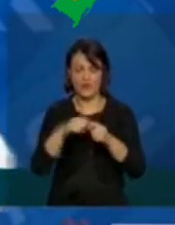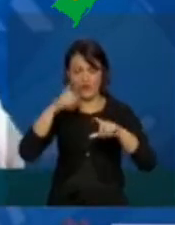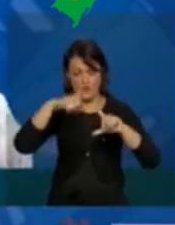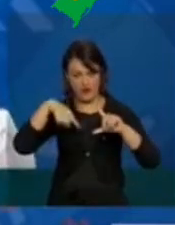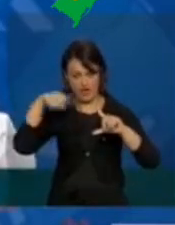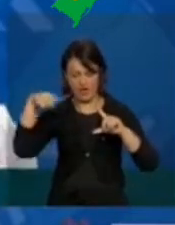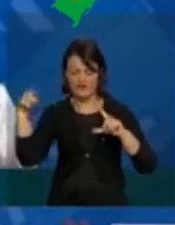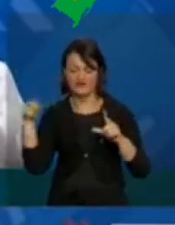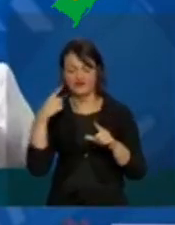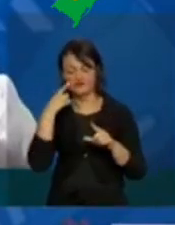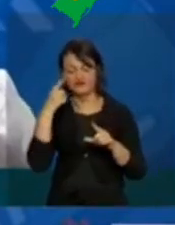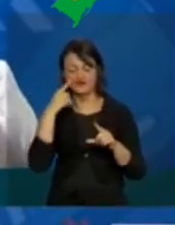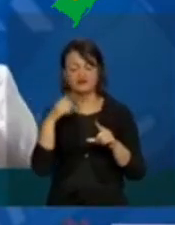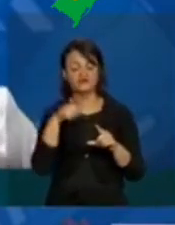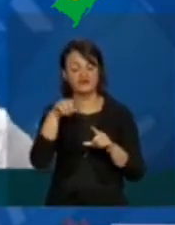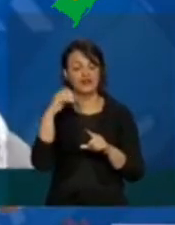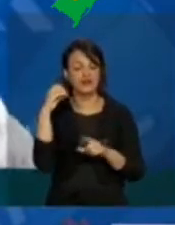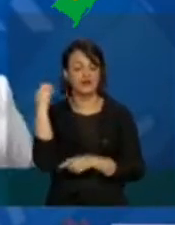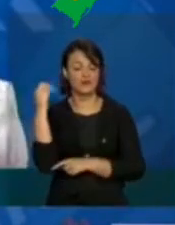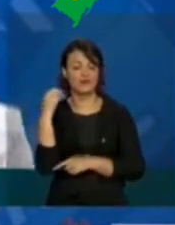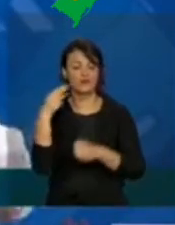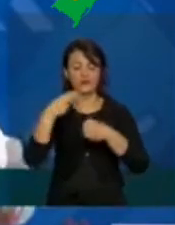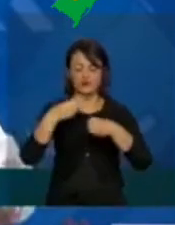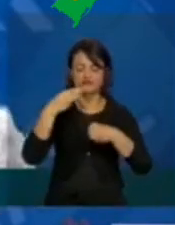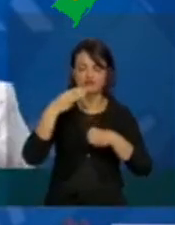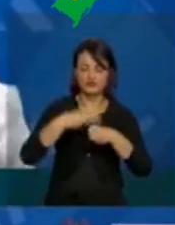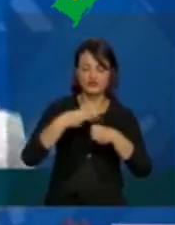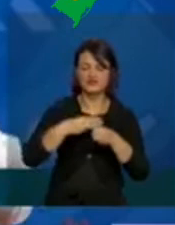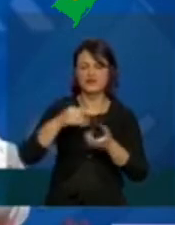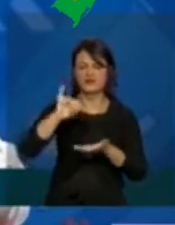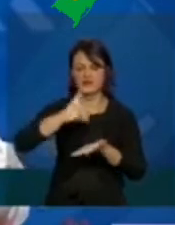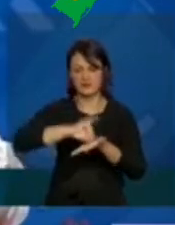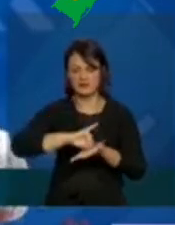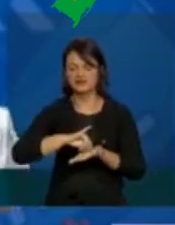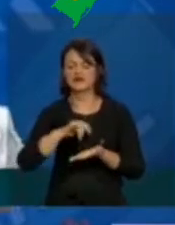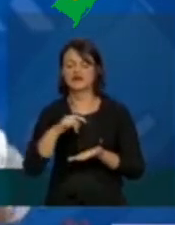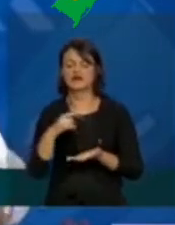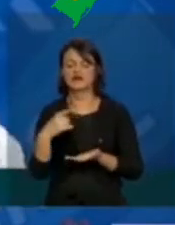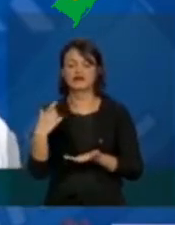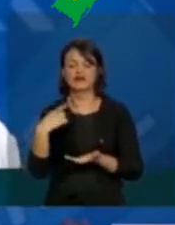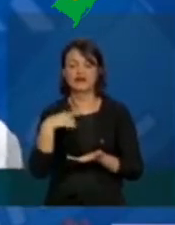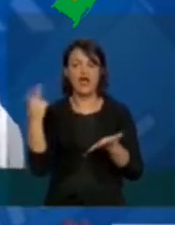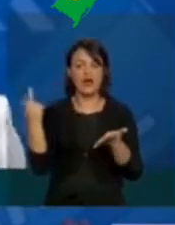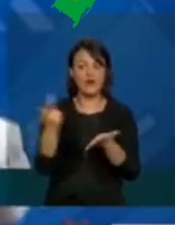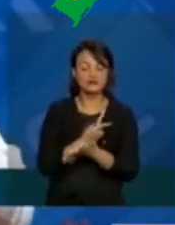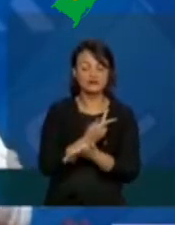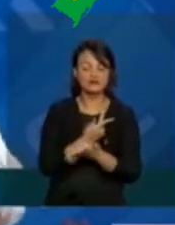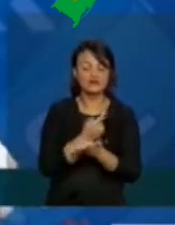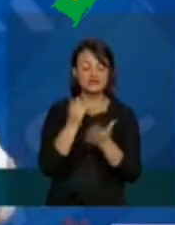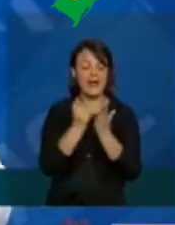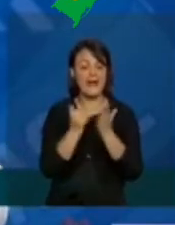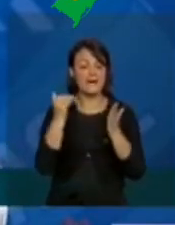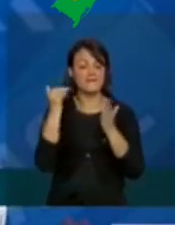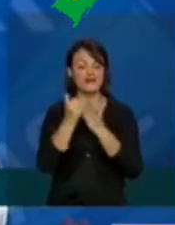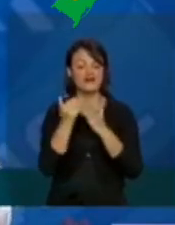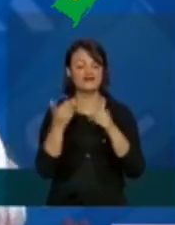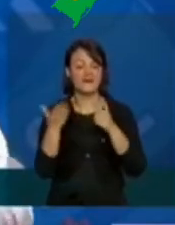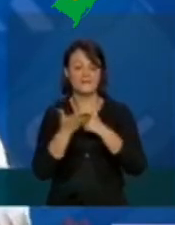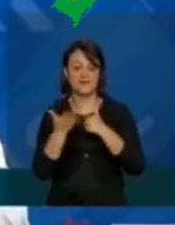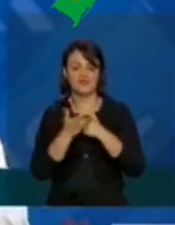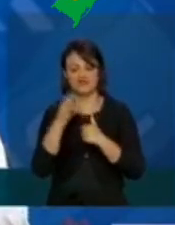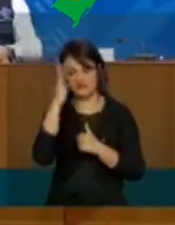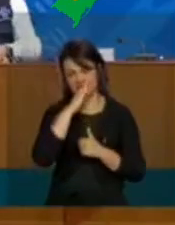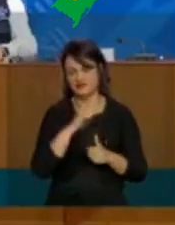gráfico, nós só mostramos os municípios, as capitais, que tinham uma incidência superior à média brasileira.